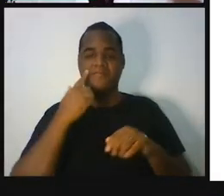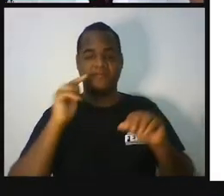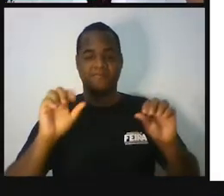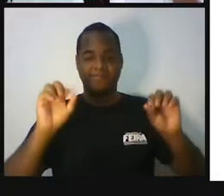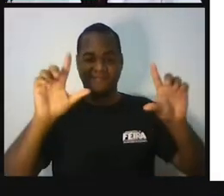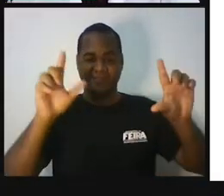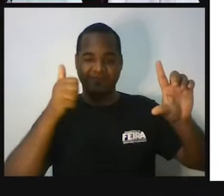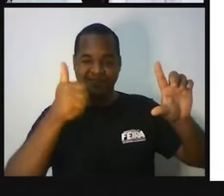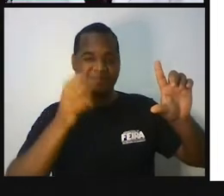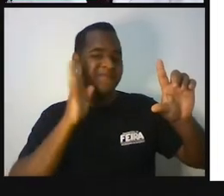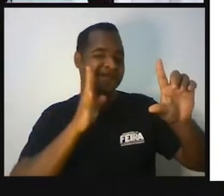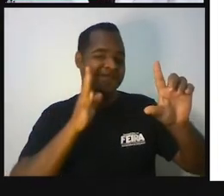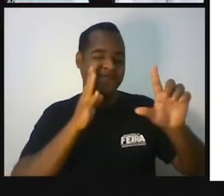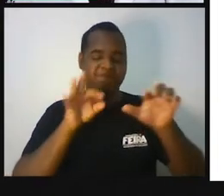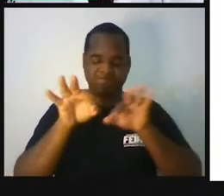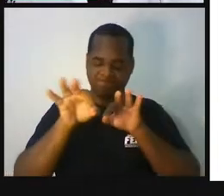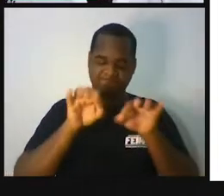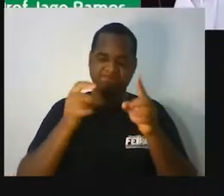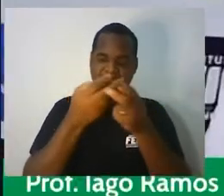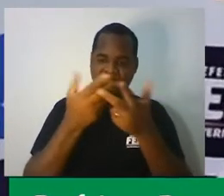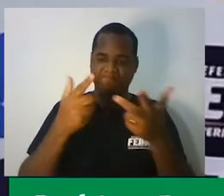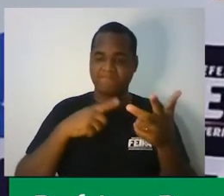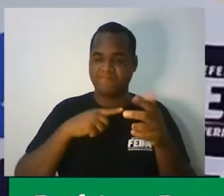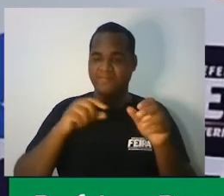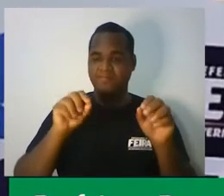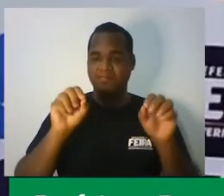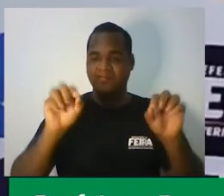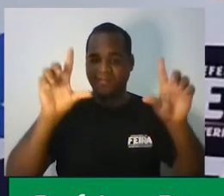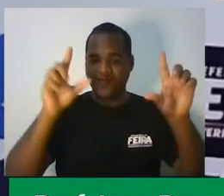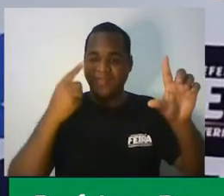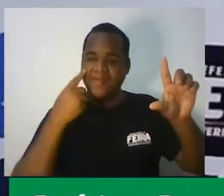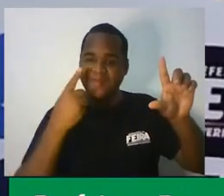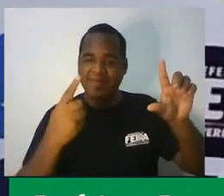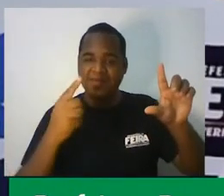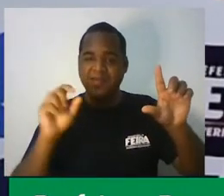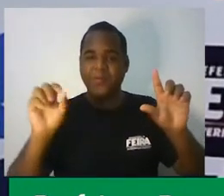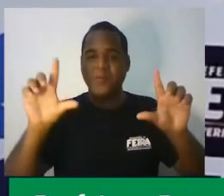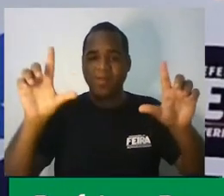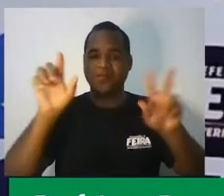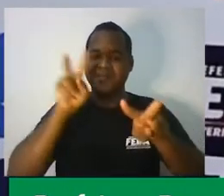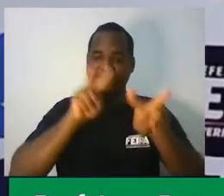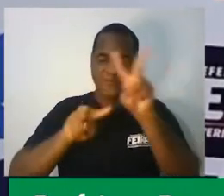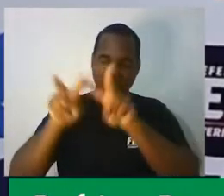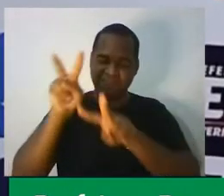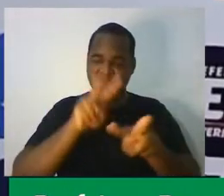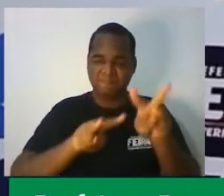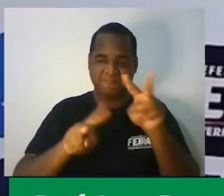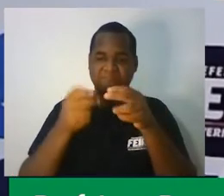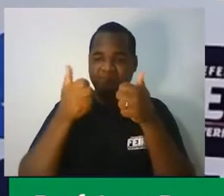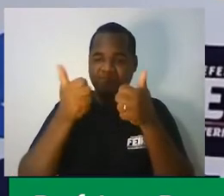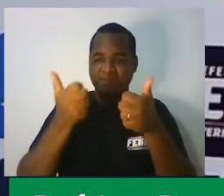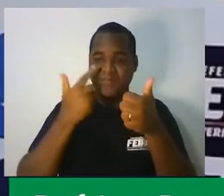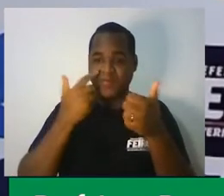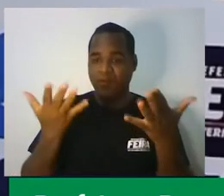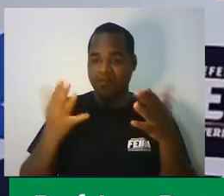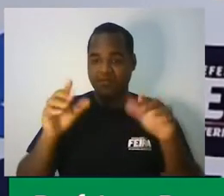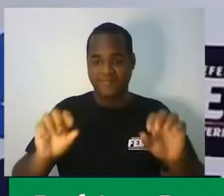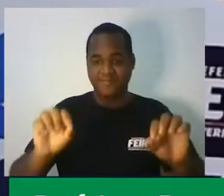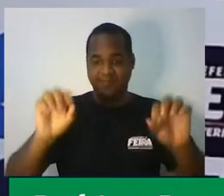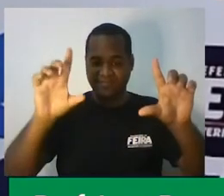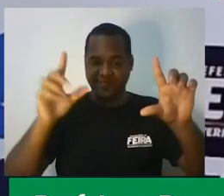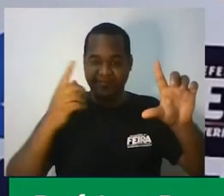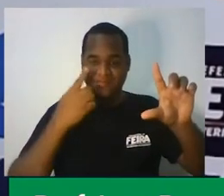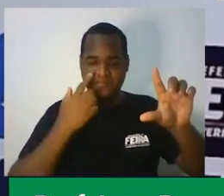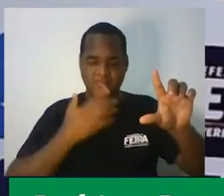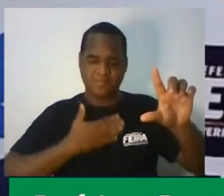preparei para você o que é a nossa tela a tela aí do nosso quadro virtual eu vou pegar essa tela